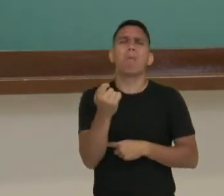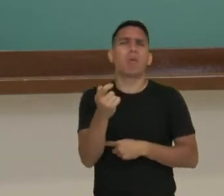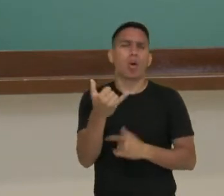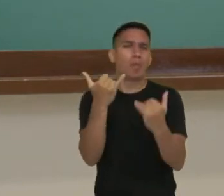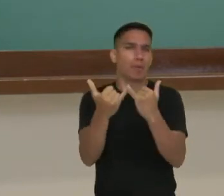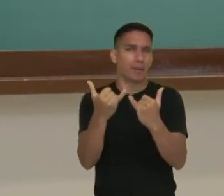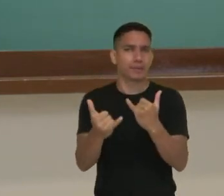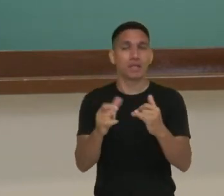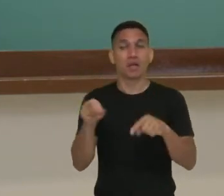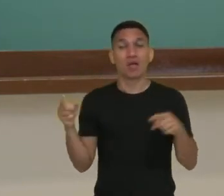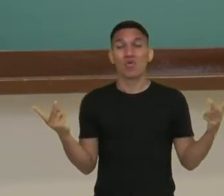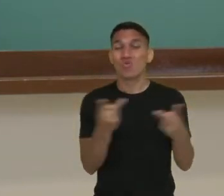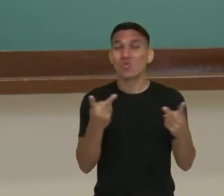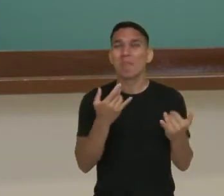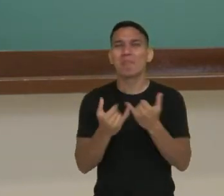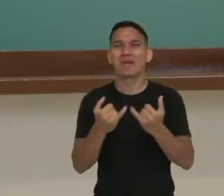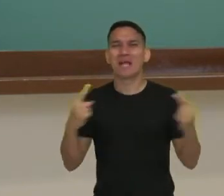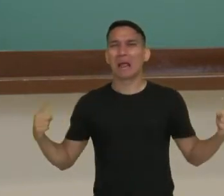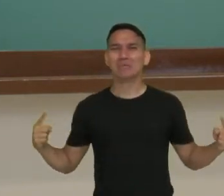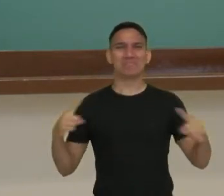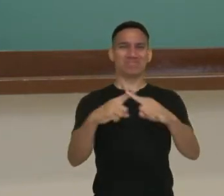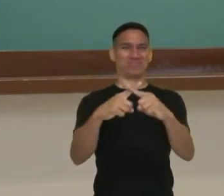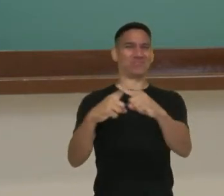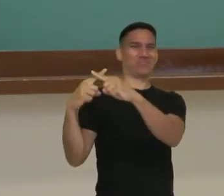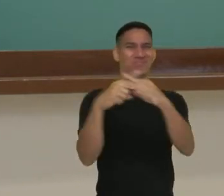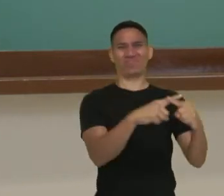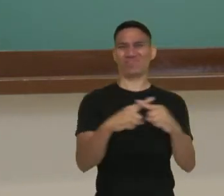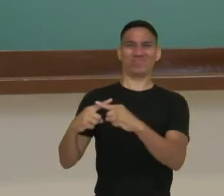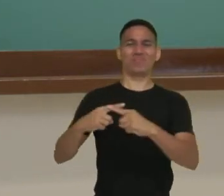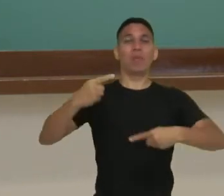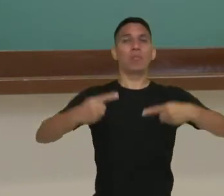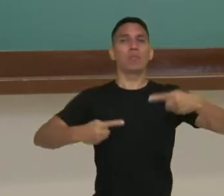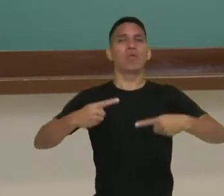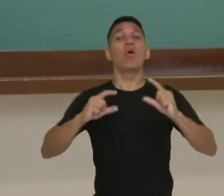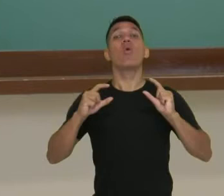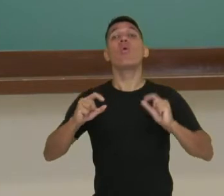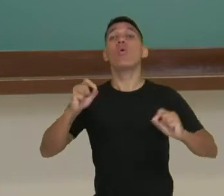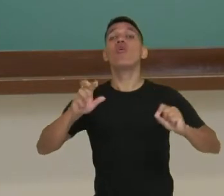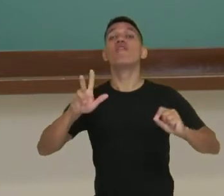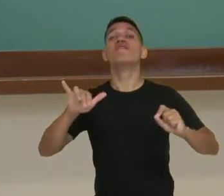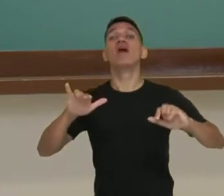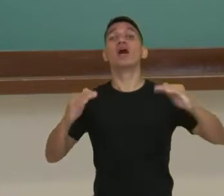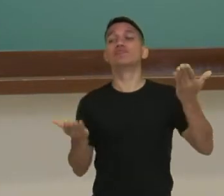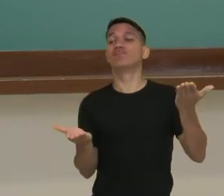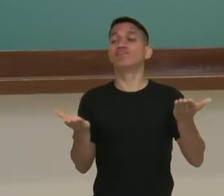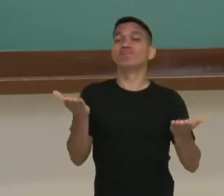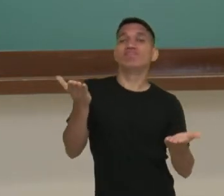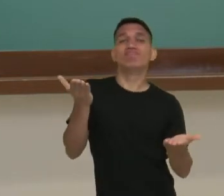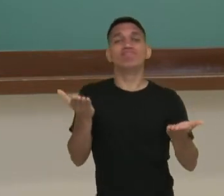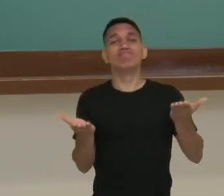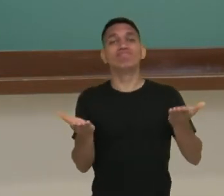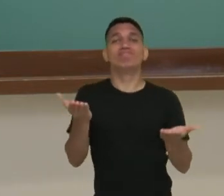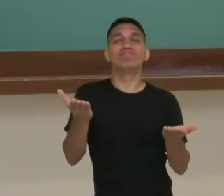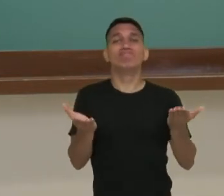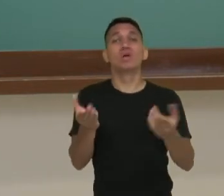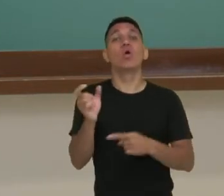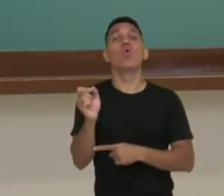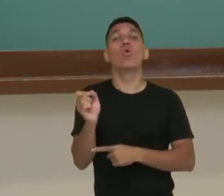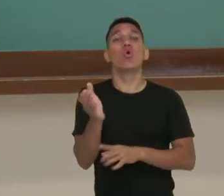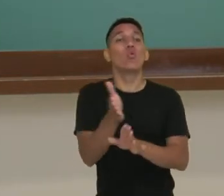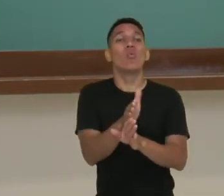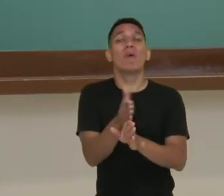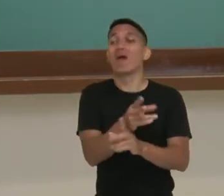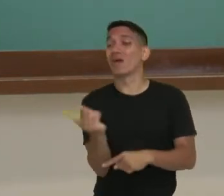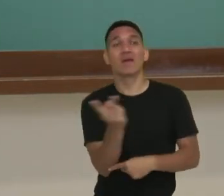vão entrar numa grande disputa política. Quem vai estar equilibrando essa disputa política entre